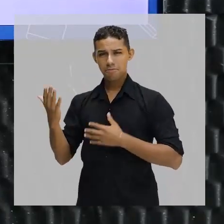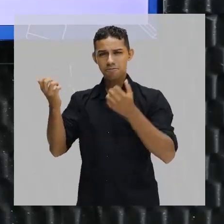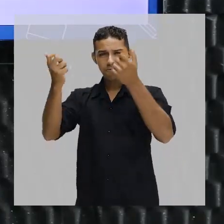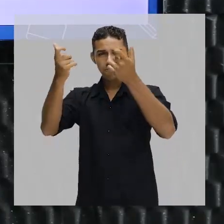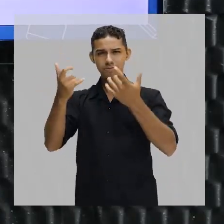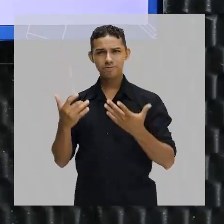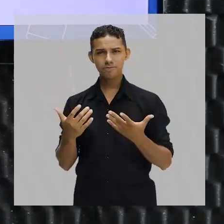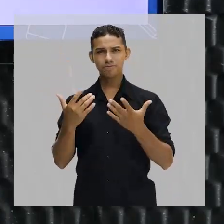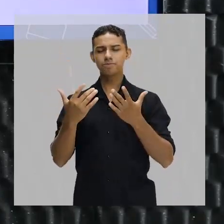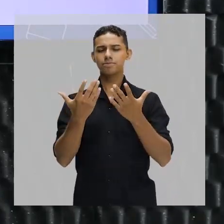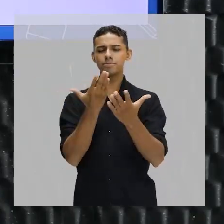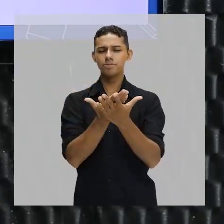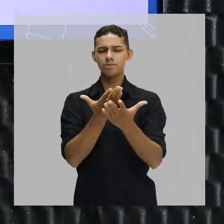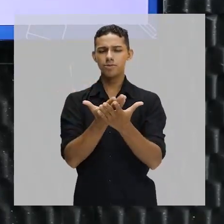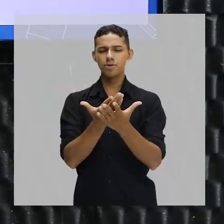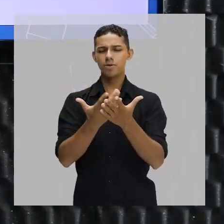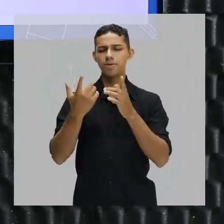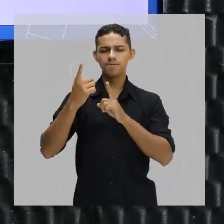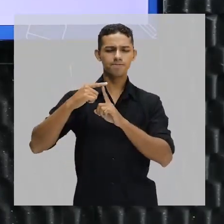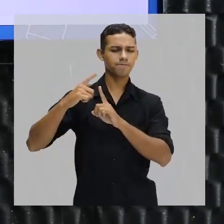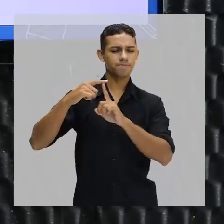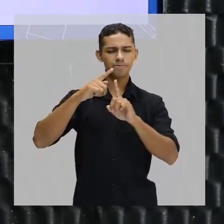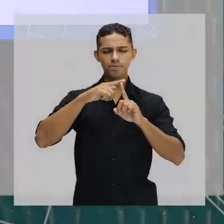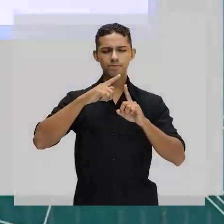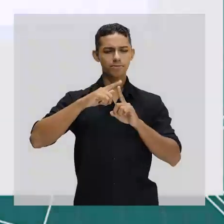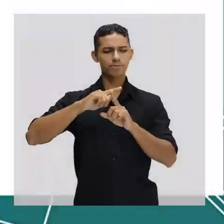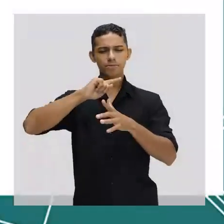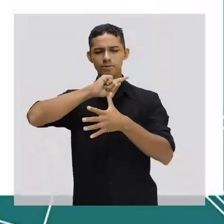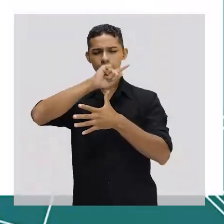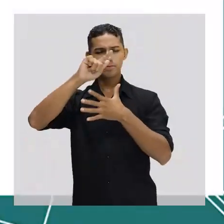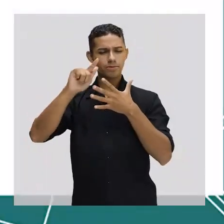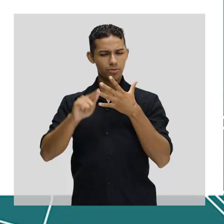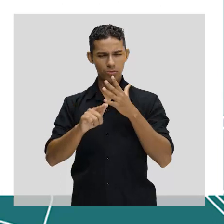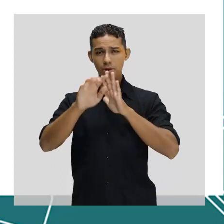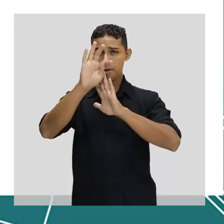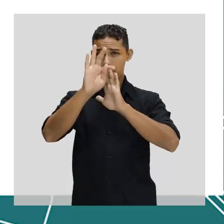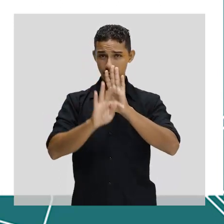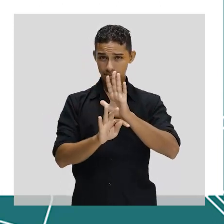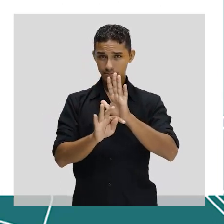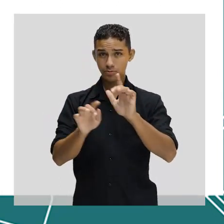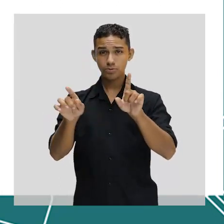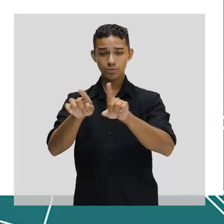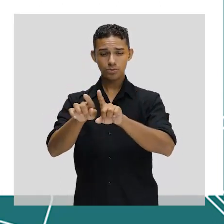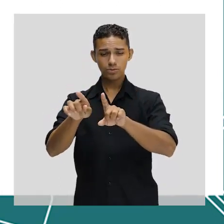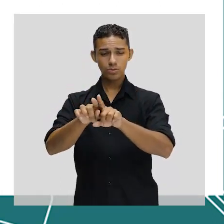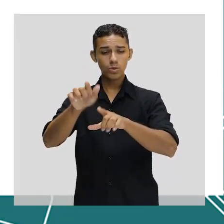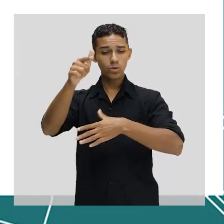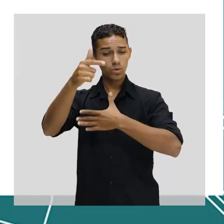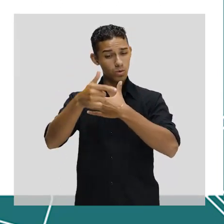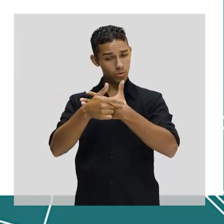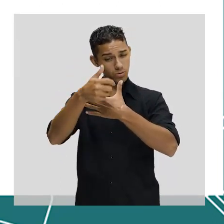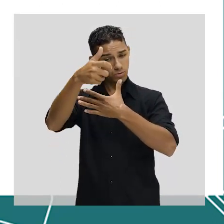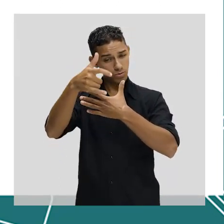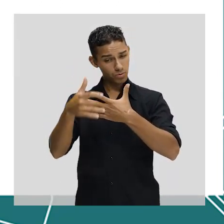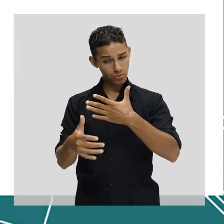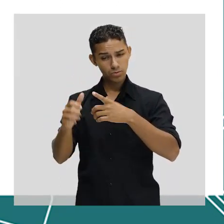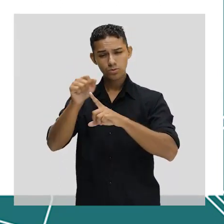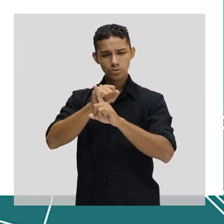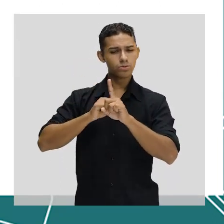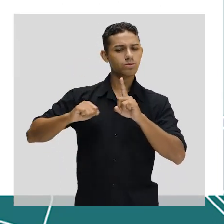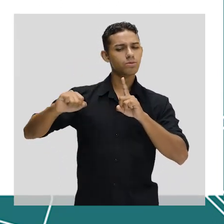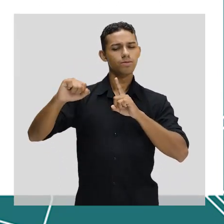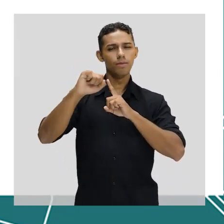relação entre tipos e gêneros textuais e as suas funções sociocomunicativas, né? Vamos ver esses